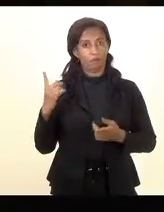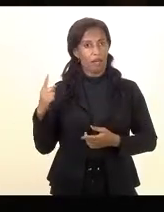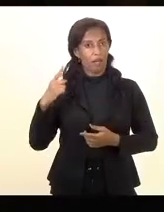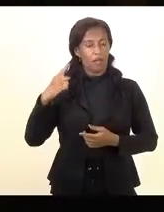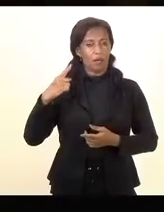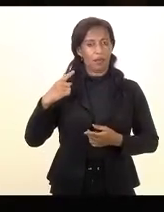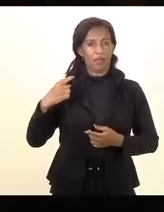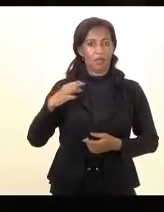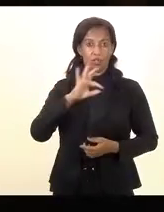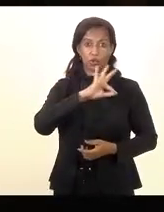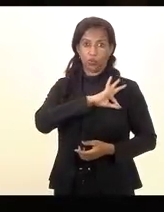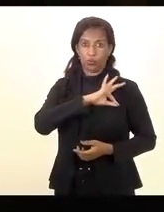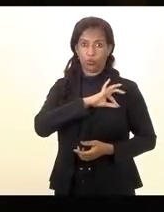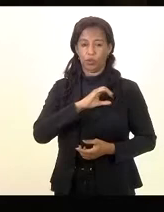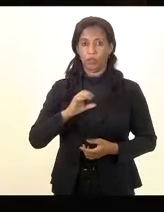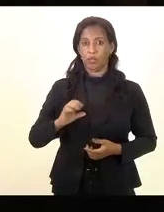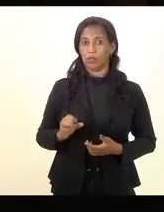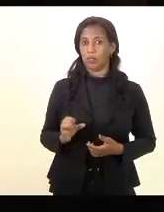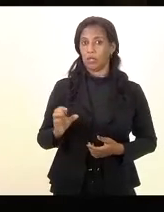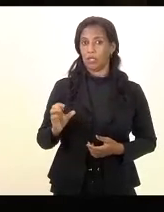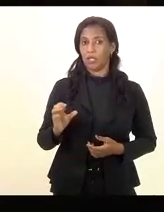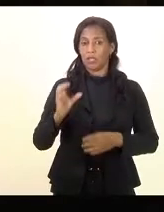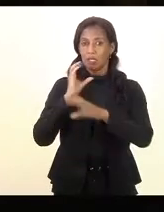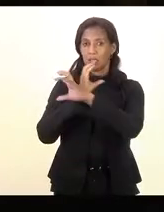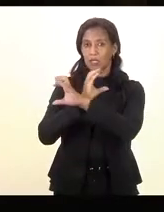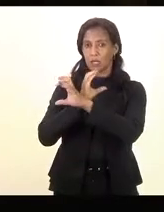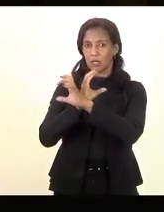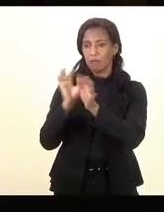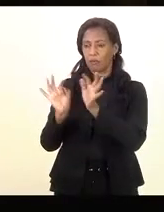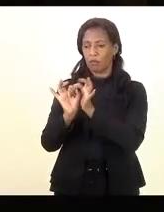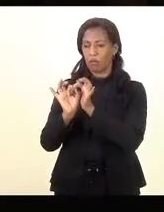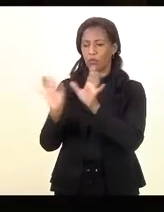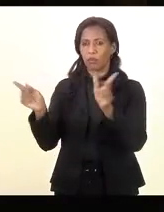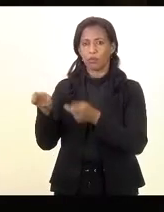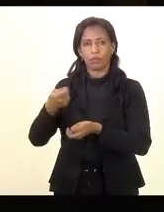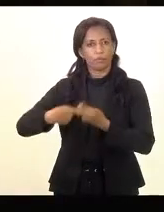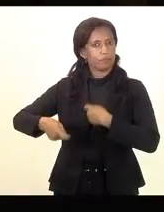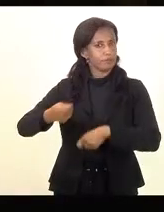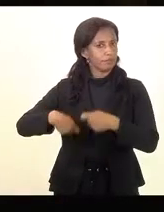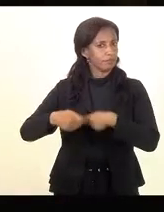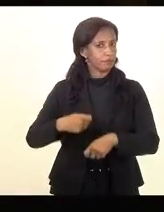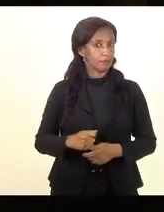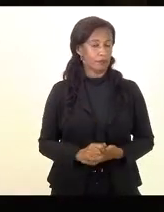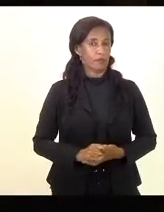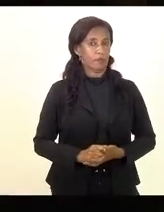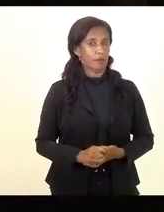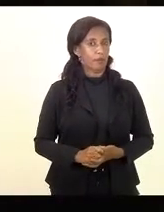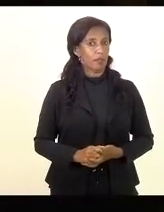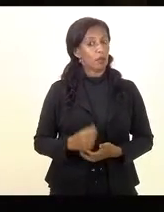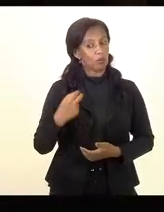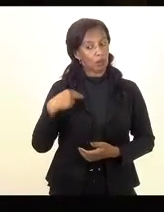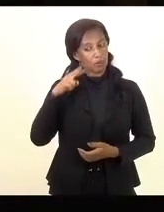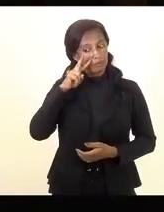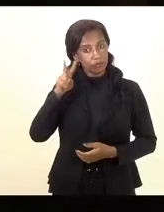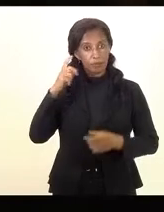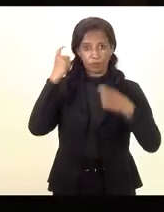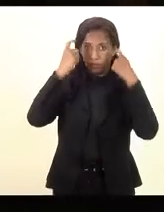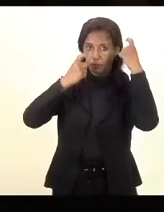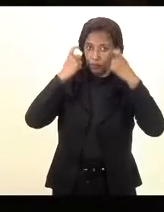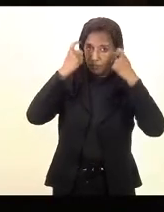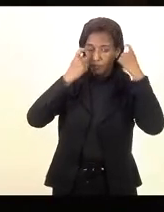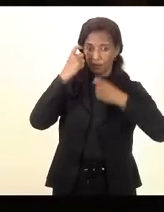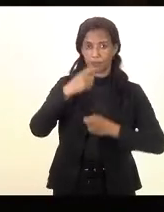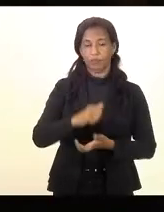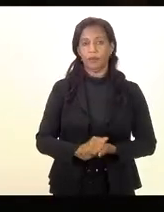militar e civil autonomia administrativa nós inclusive olhamos com muita preocupação essa PEC